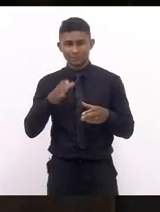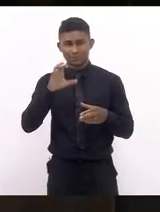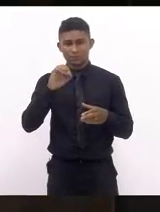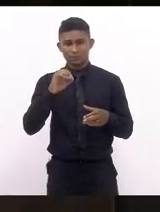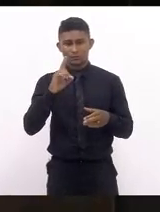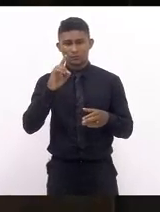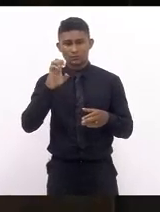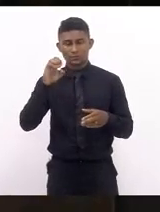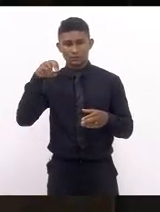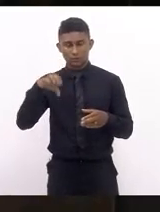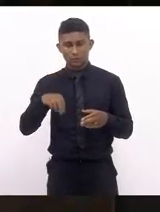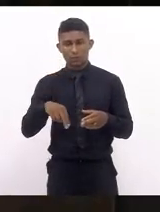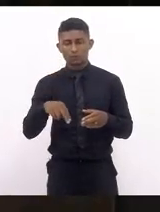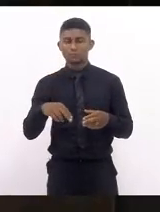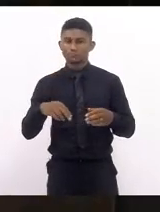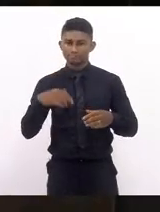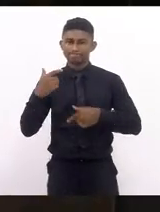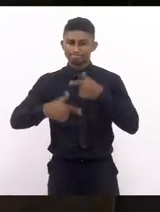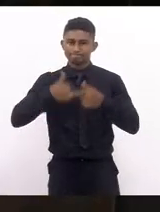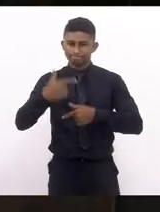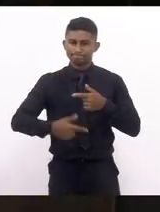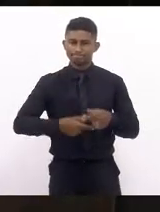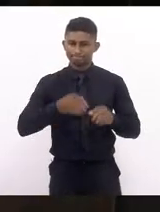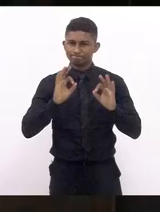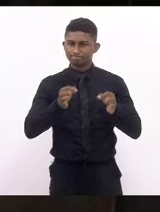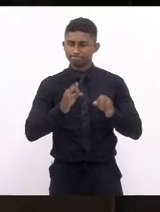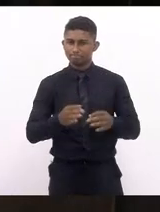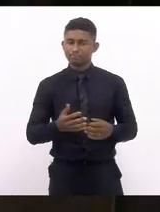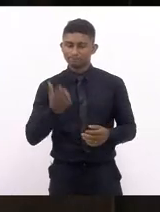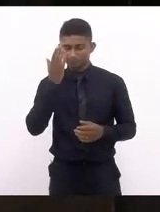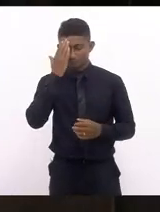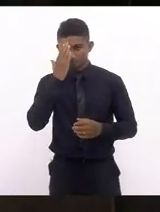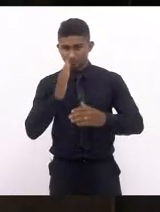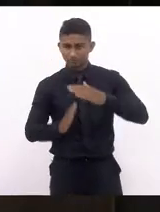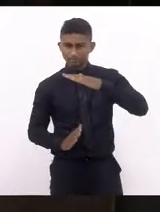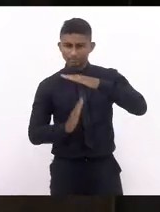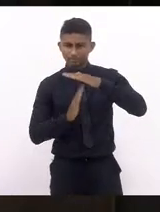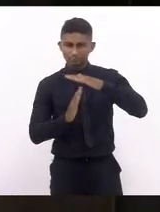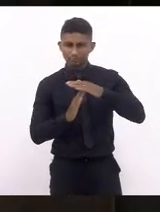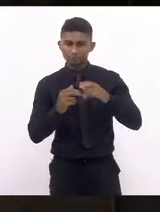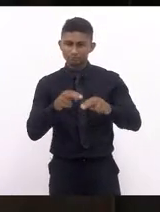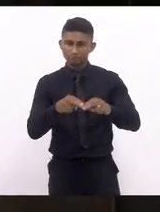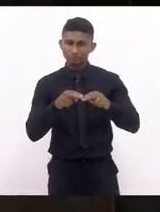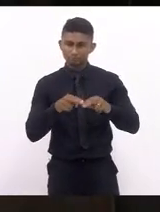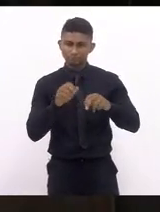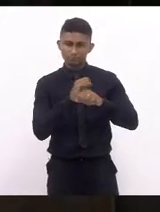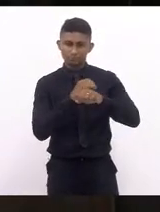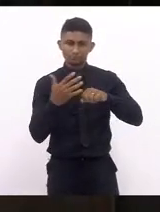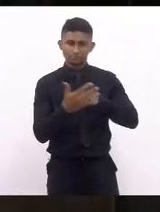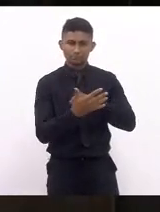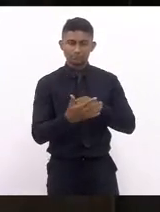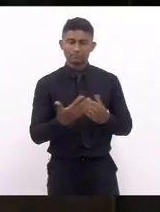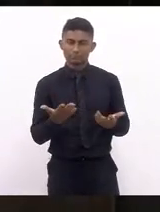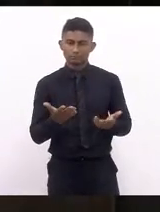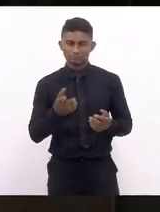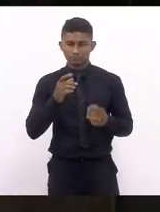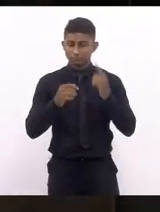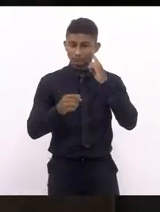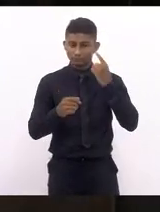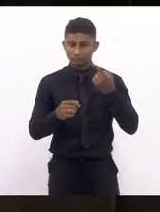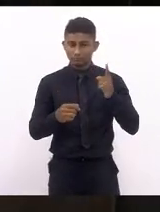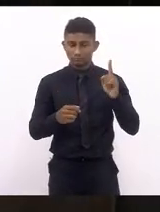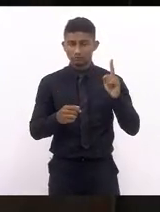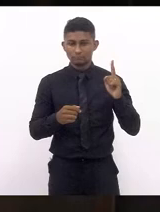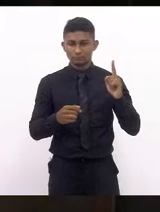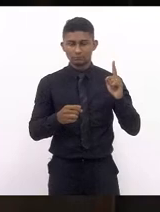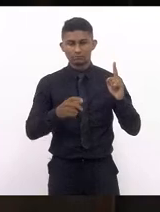também teve e não pensa nesse ano apesar das limitações impostas pela pandemia entre os entre os dias Primeiro de